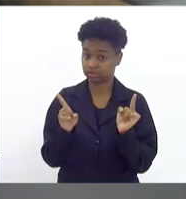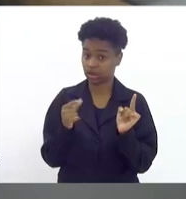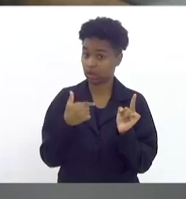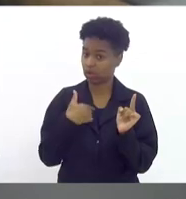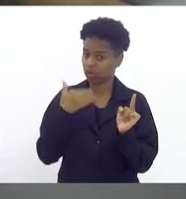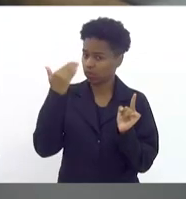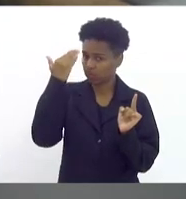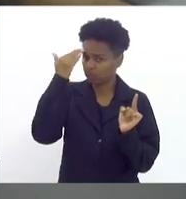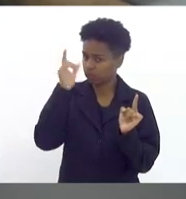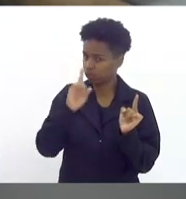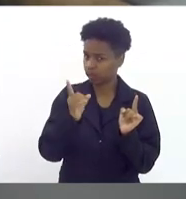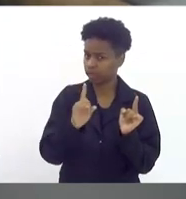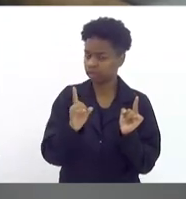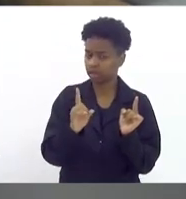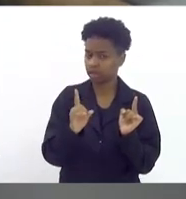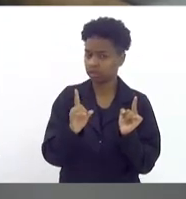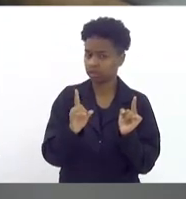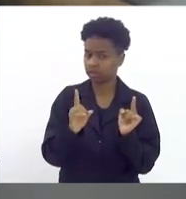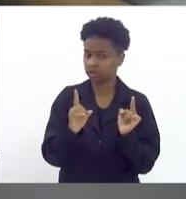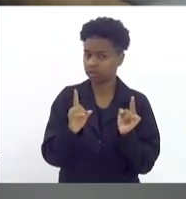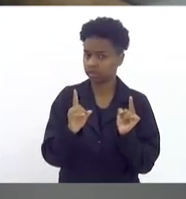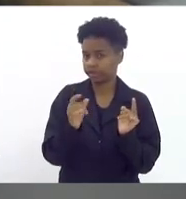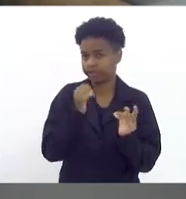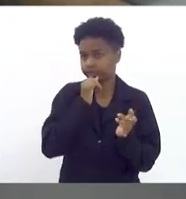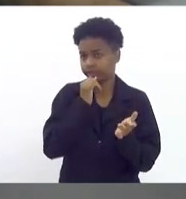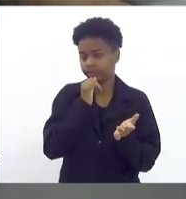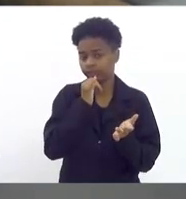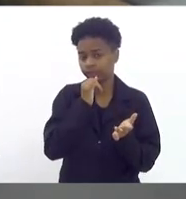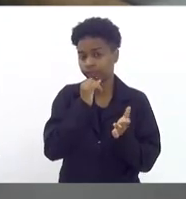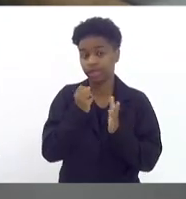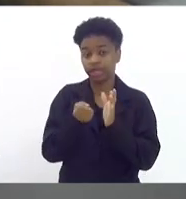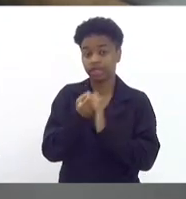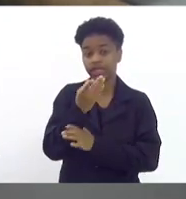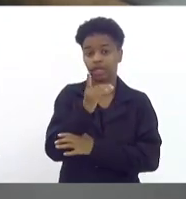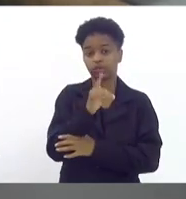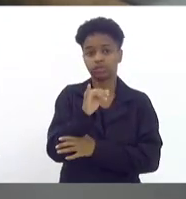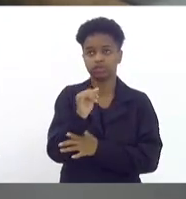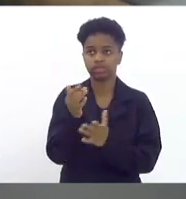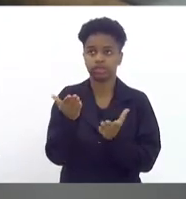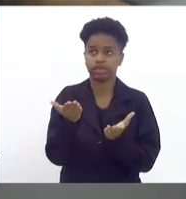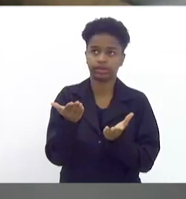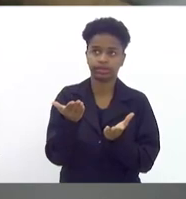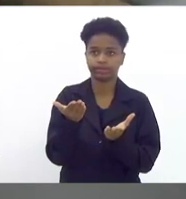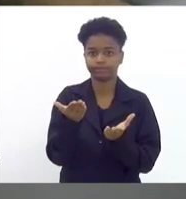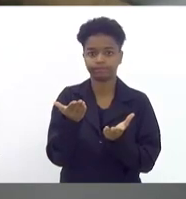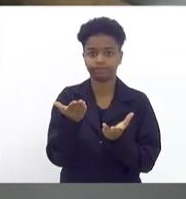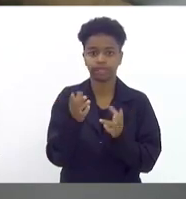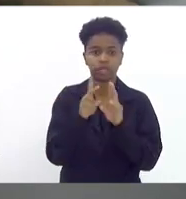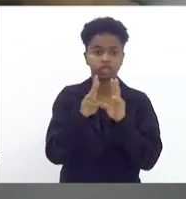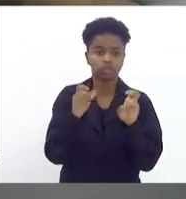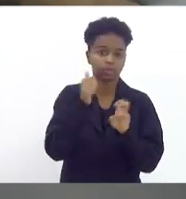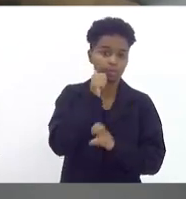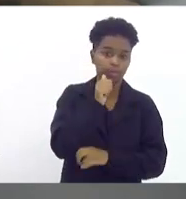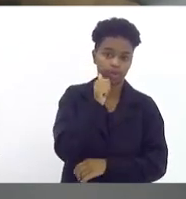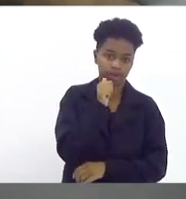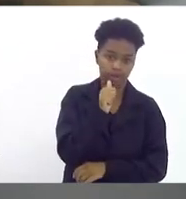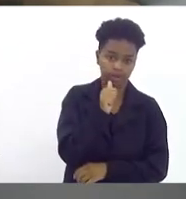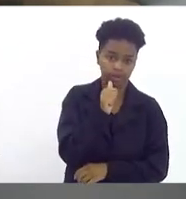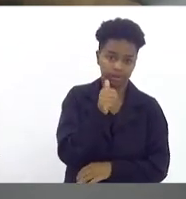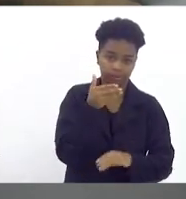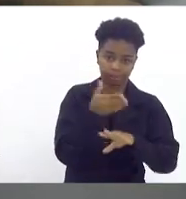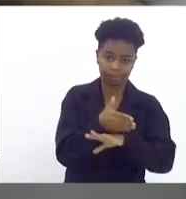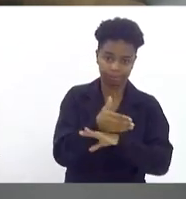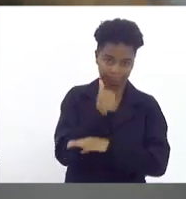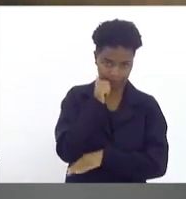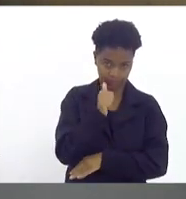entendo como programa, quando a gente, por exemplo, a gente cria uma data sobre a questão das mulheres, a participação das